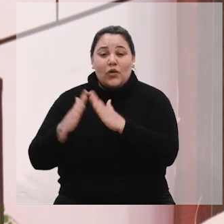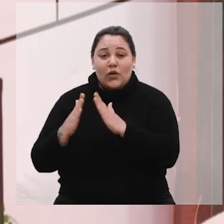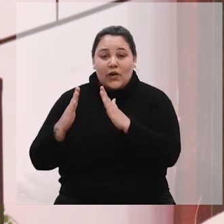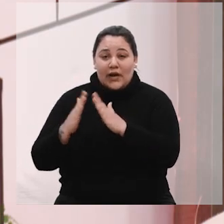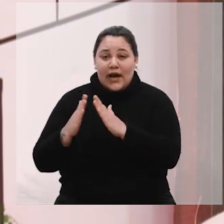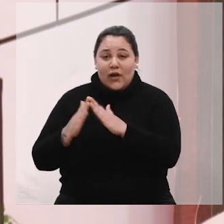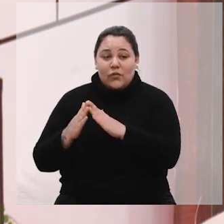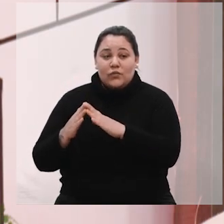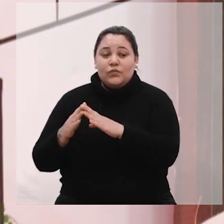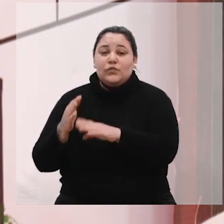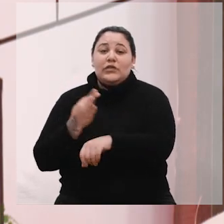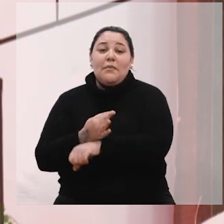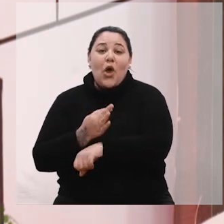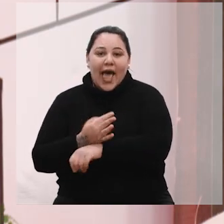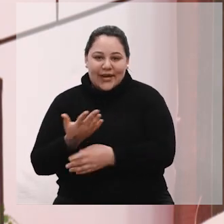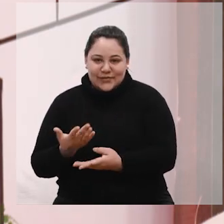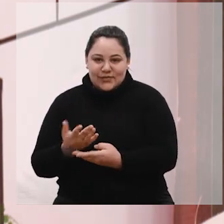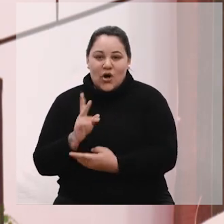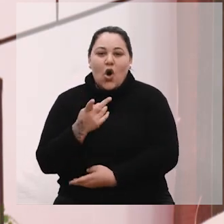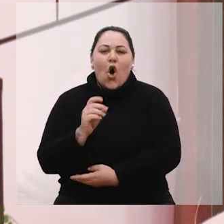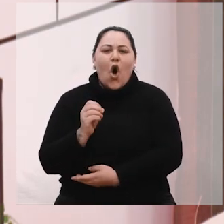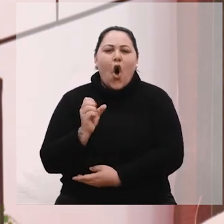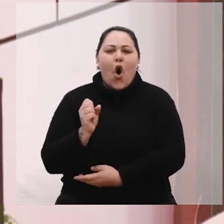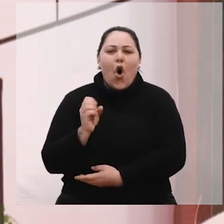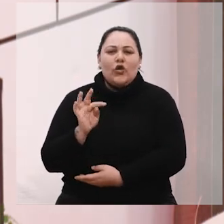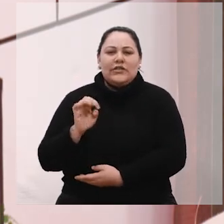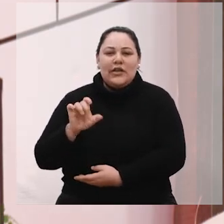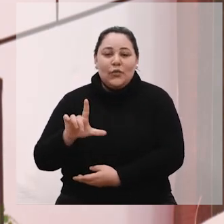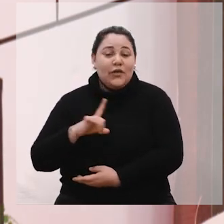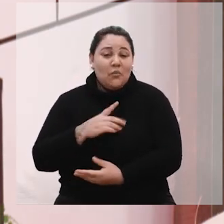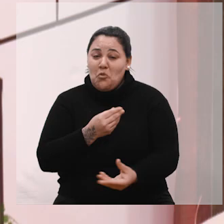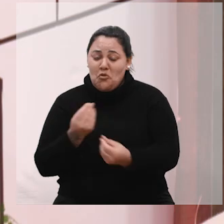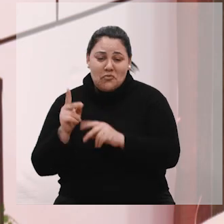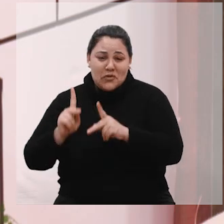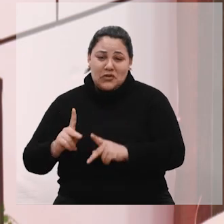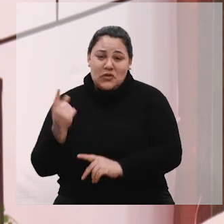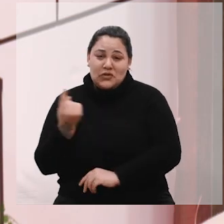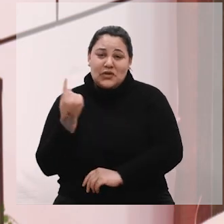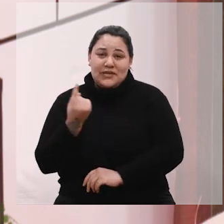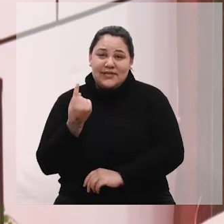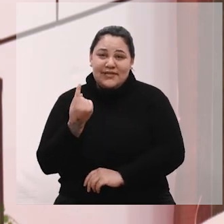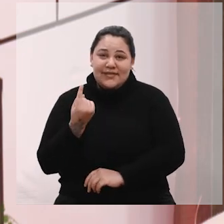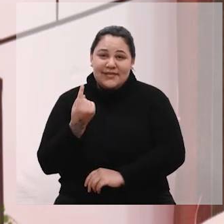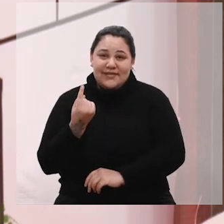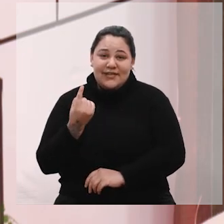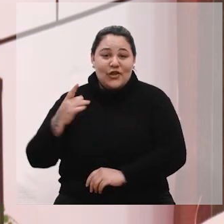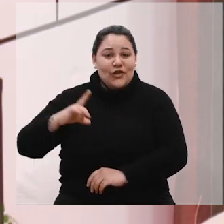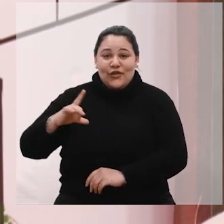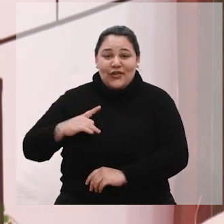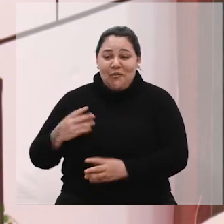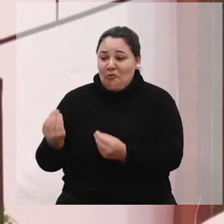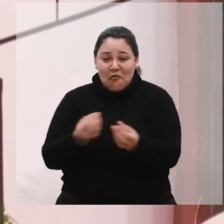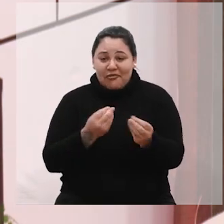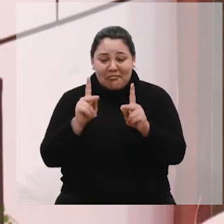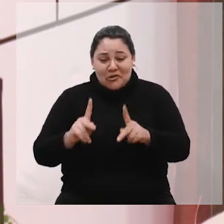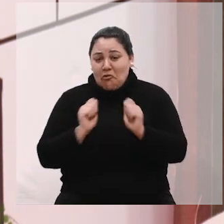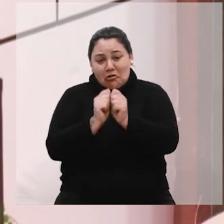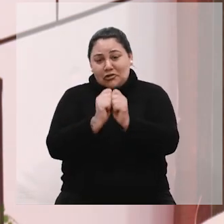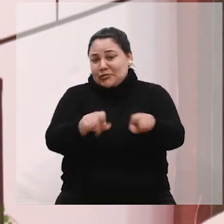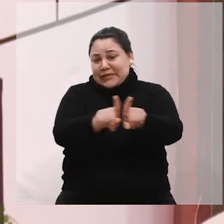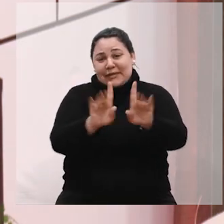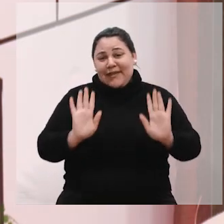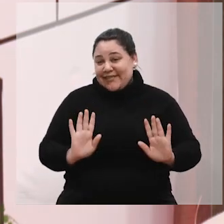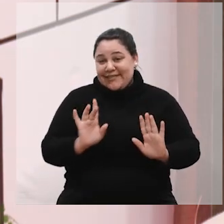né? Hostels. Então lá é um monte de gente que tá sozinha. Então quando tu tá com um monte de gente que tá sozinha, ninguém